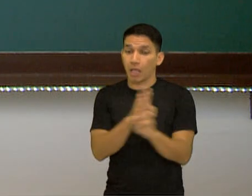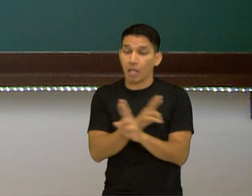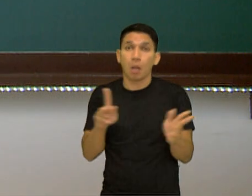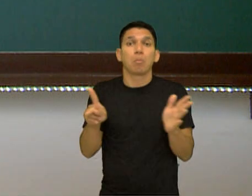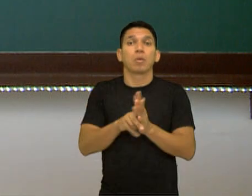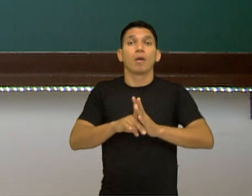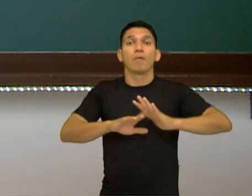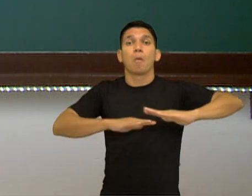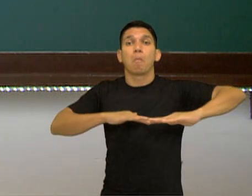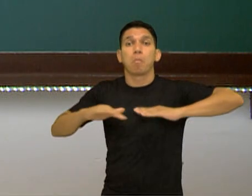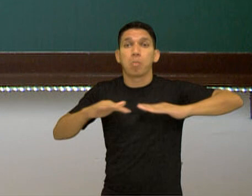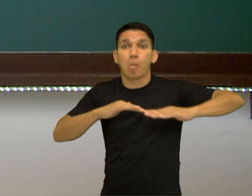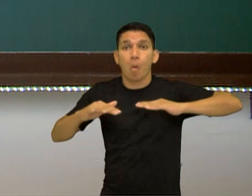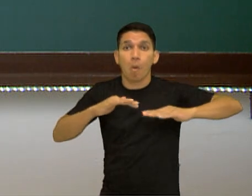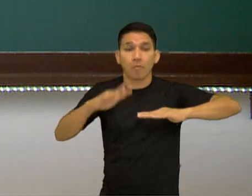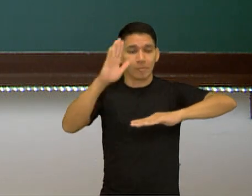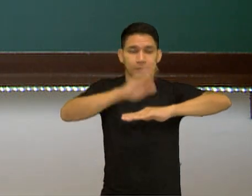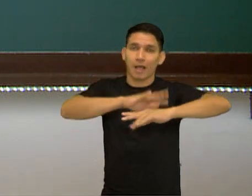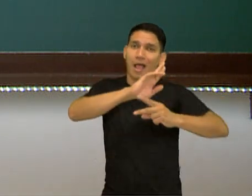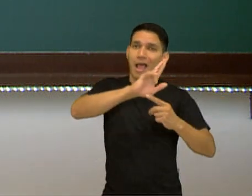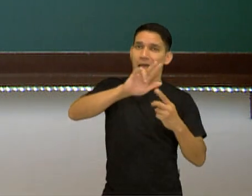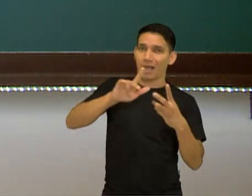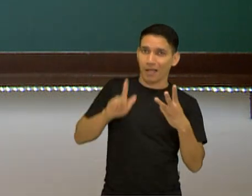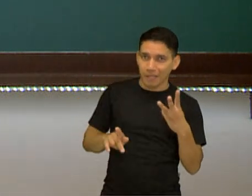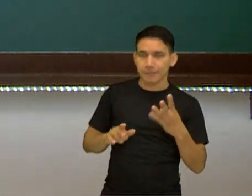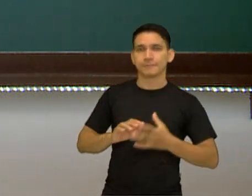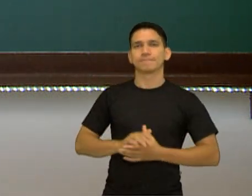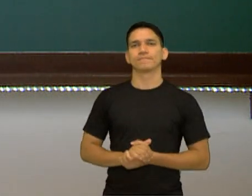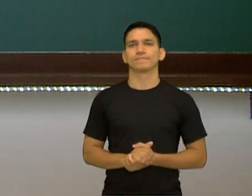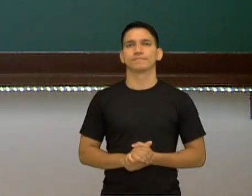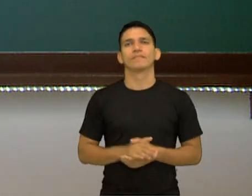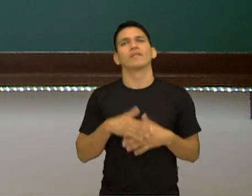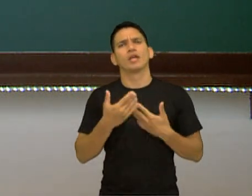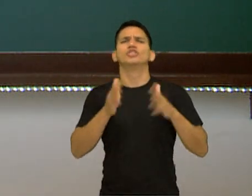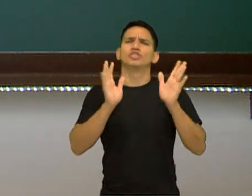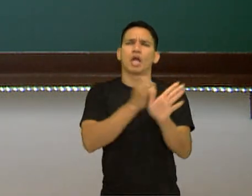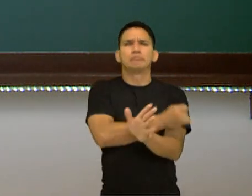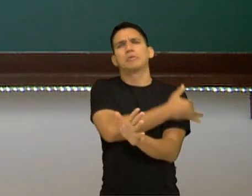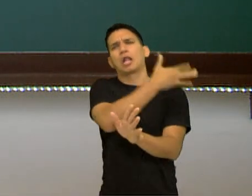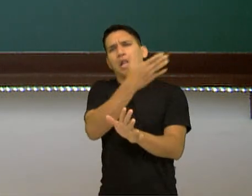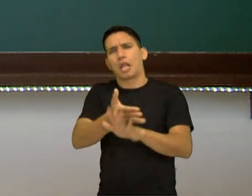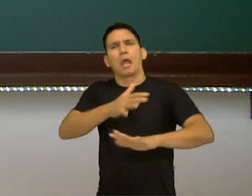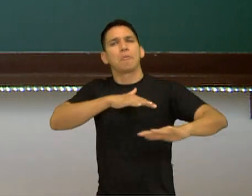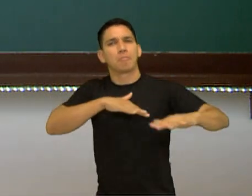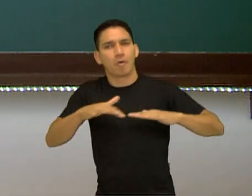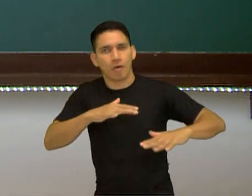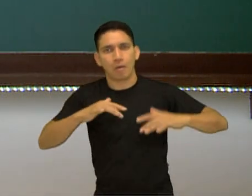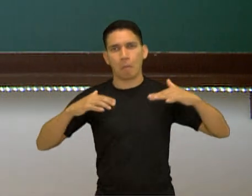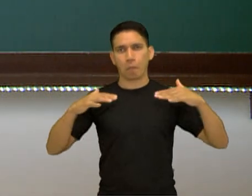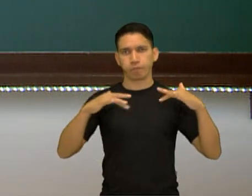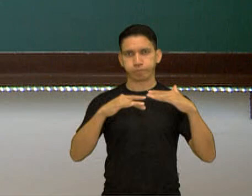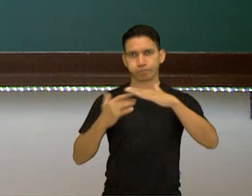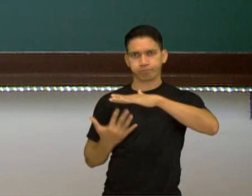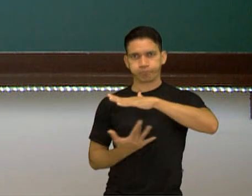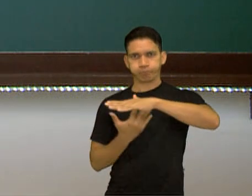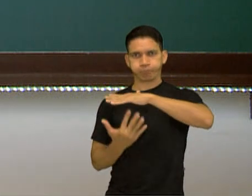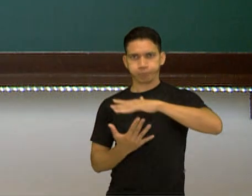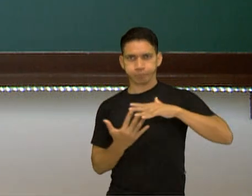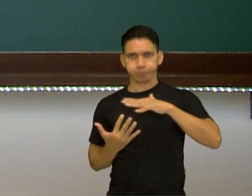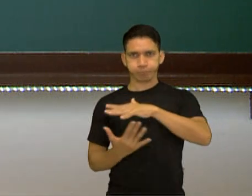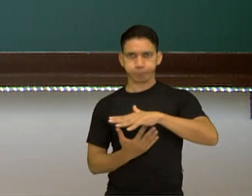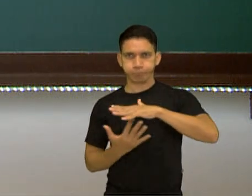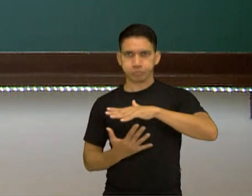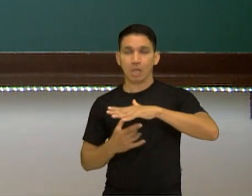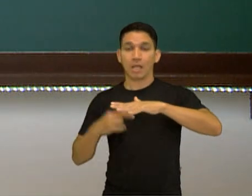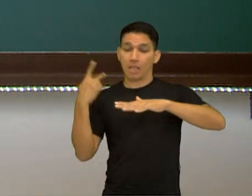aos movimentos que as placas tectônicas realizam. Agora que a gente já falou sobre os movimentos das placas tectônicas, sobre os nomes